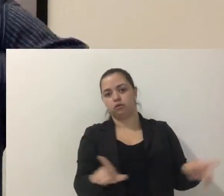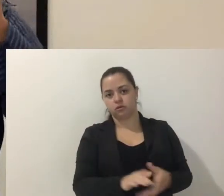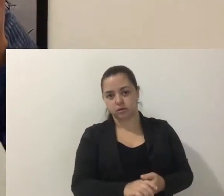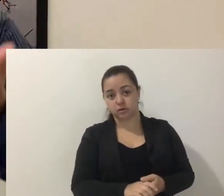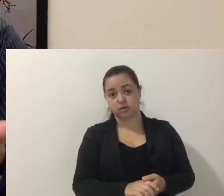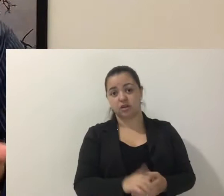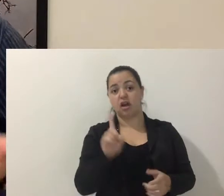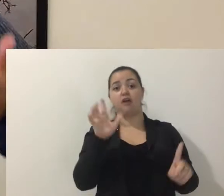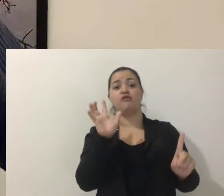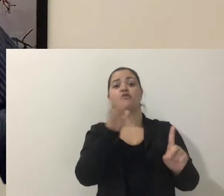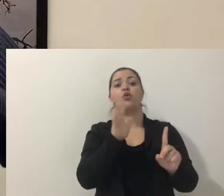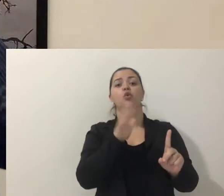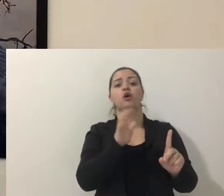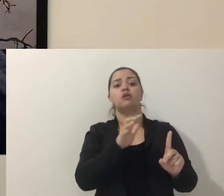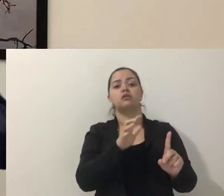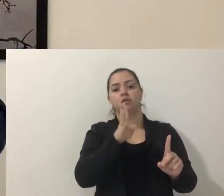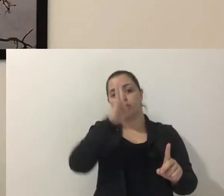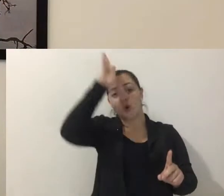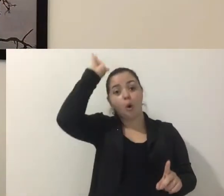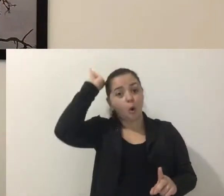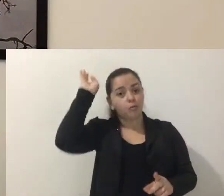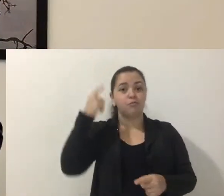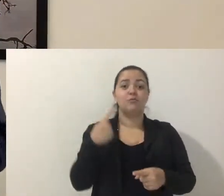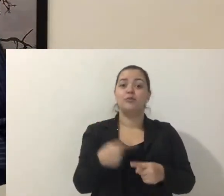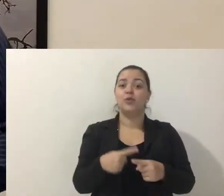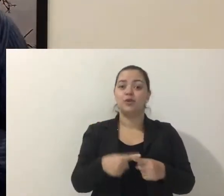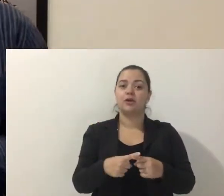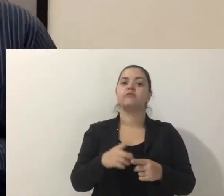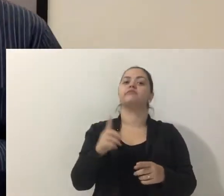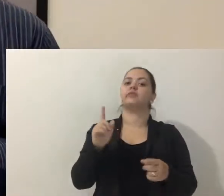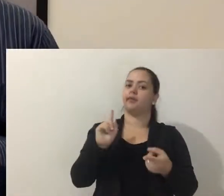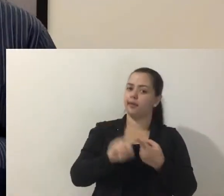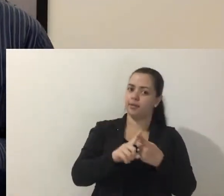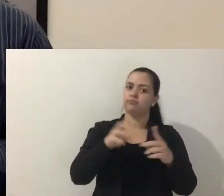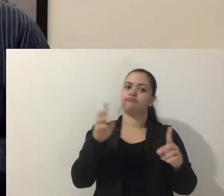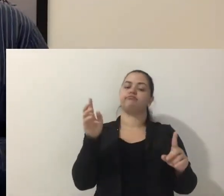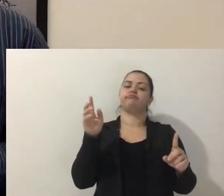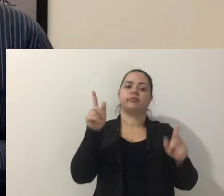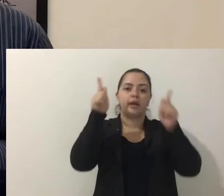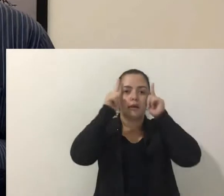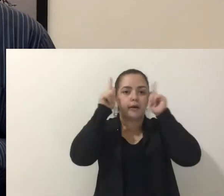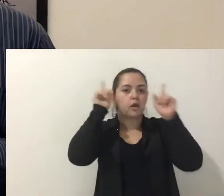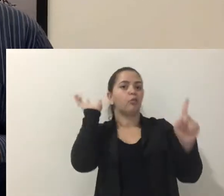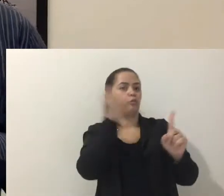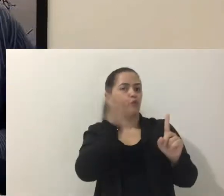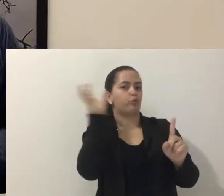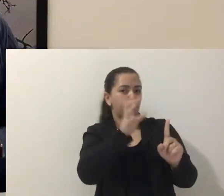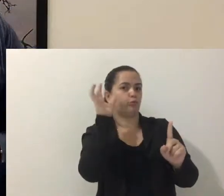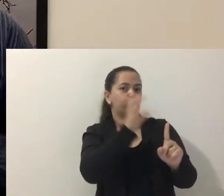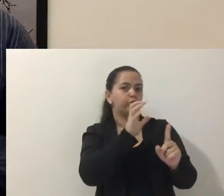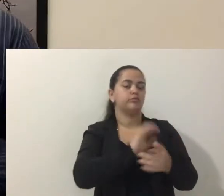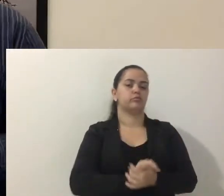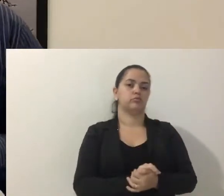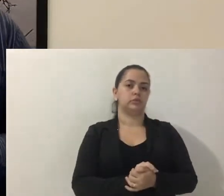que por sua vez são influenciados pelos gregos. Os romanos militarmente derrotam